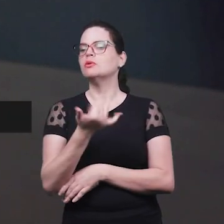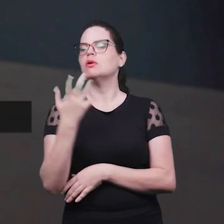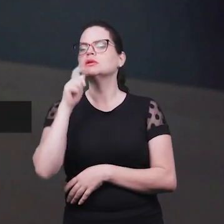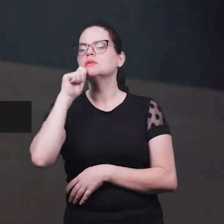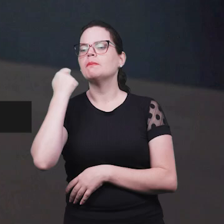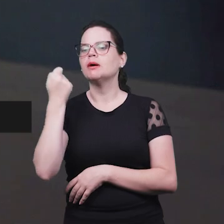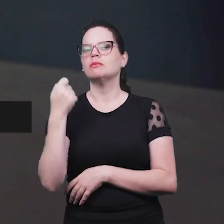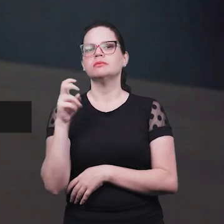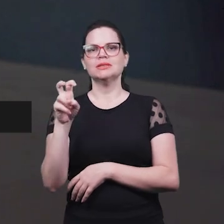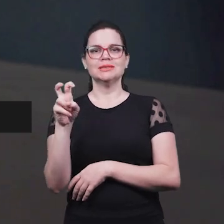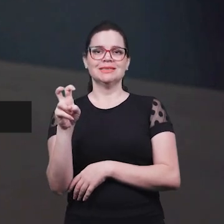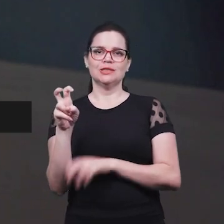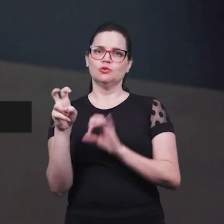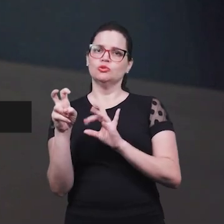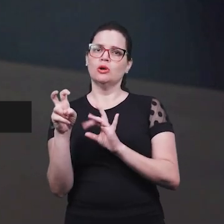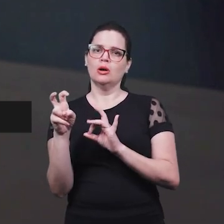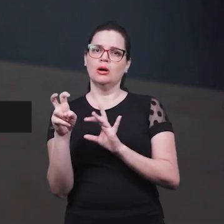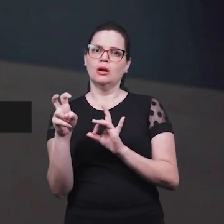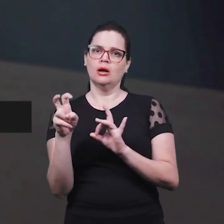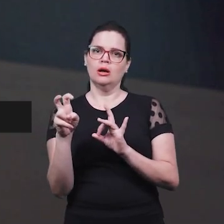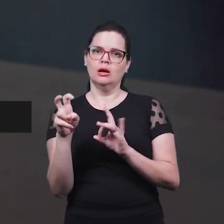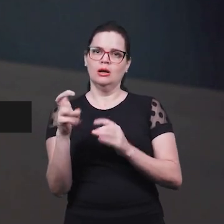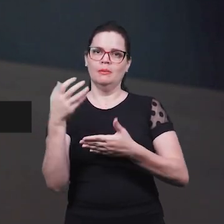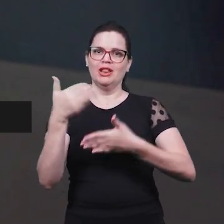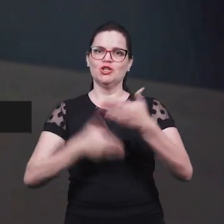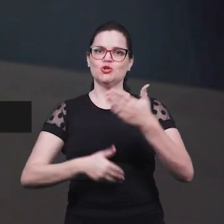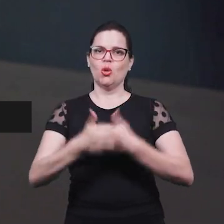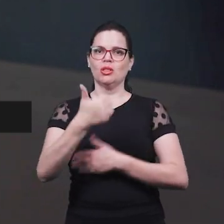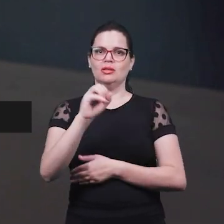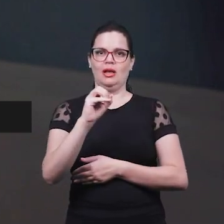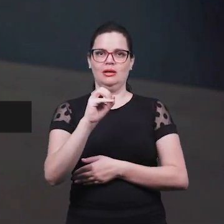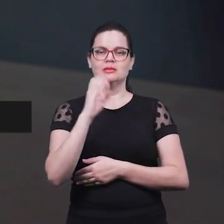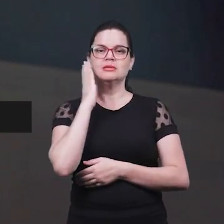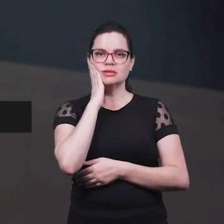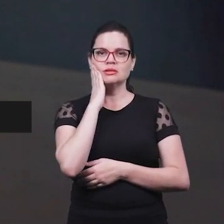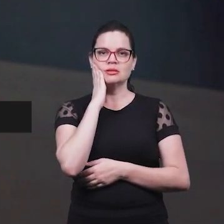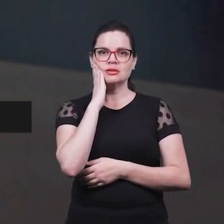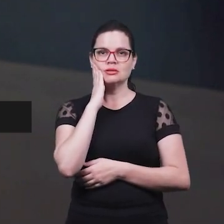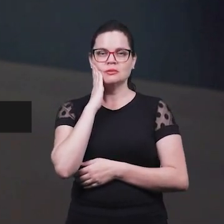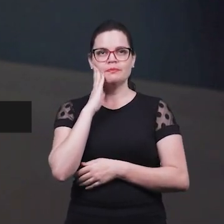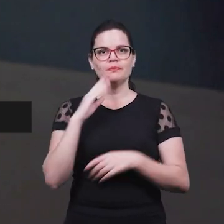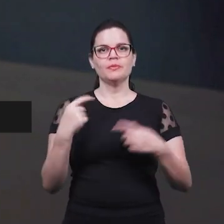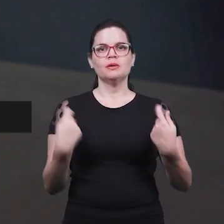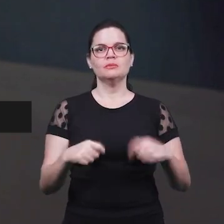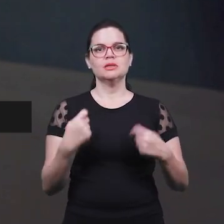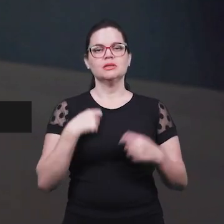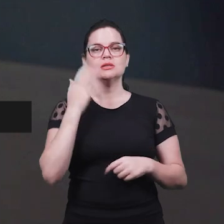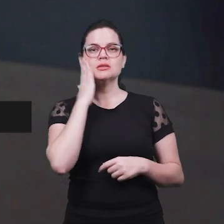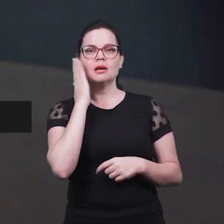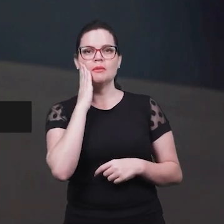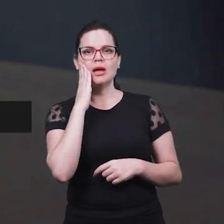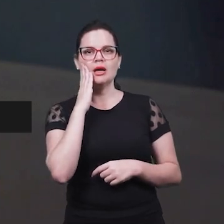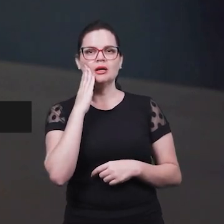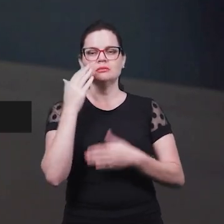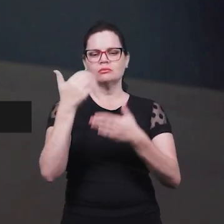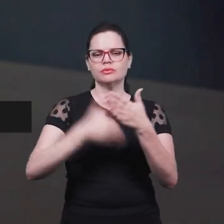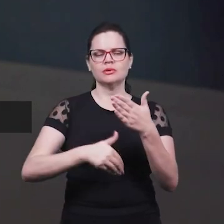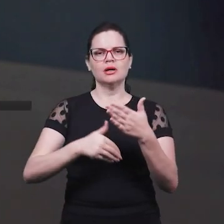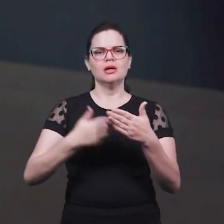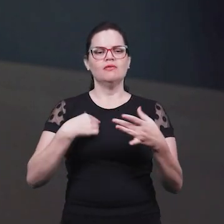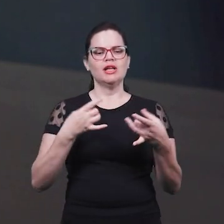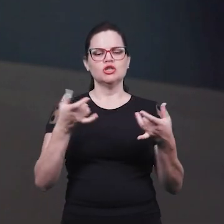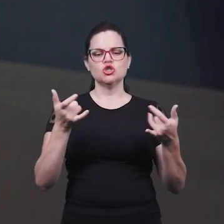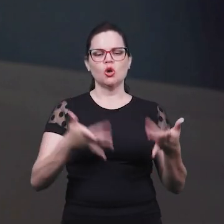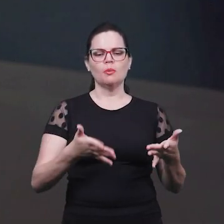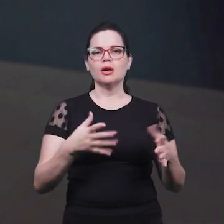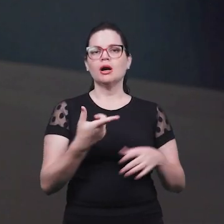eu tenho que levar em consideração o que efetivamente, tirado, excluído da inflação, vai me sobrar de